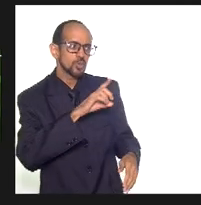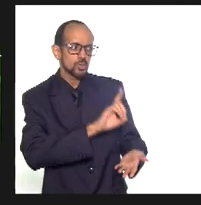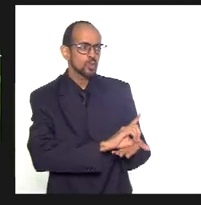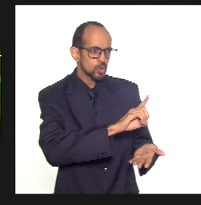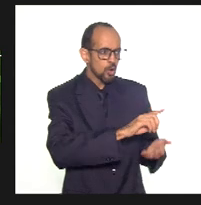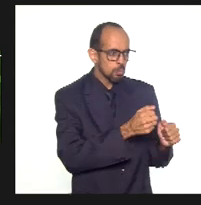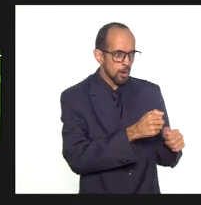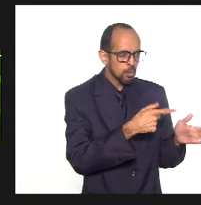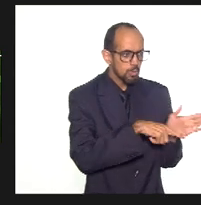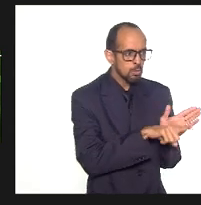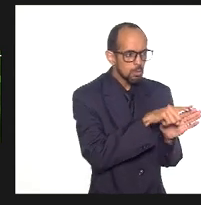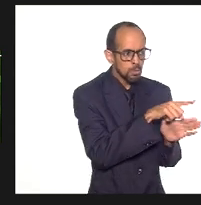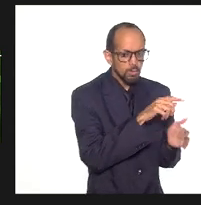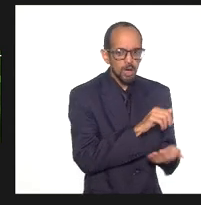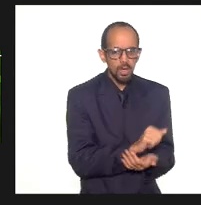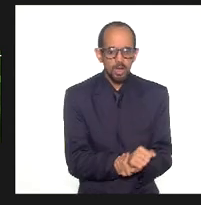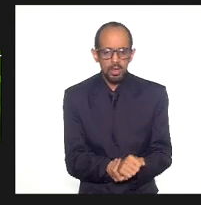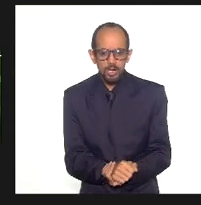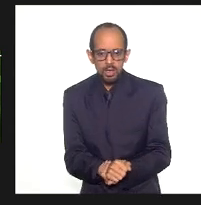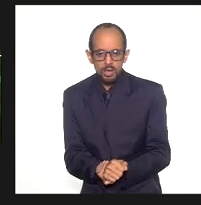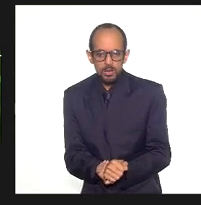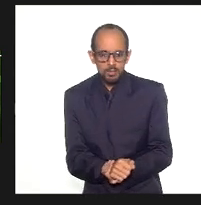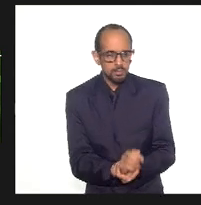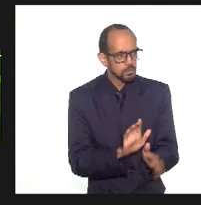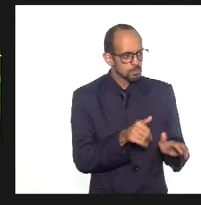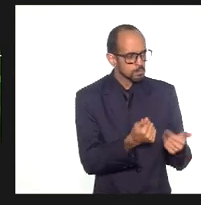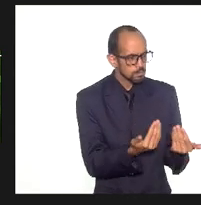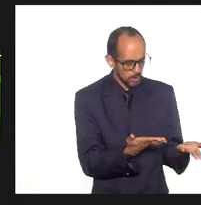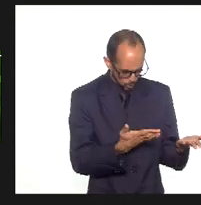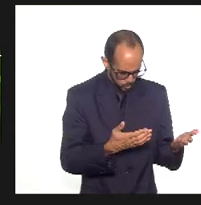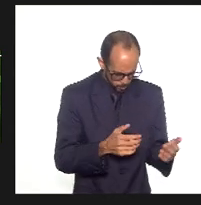Perfeito, deputado. O critério de